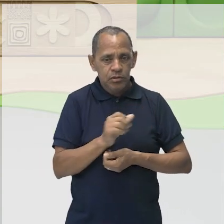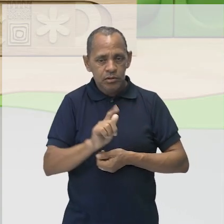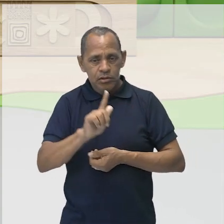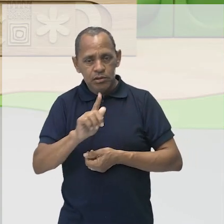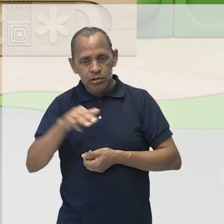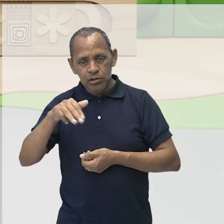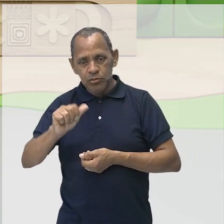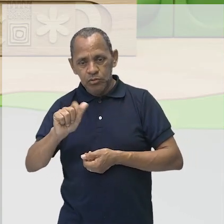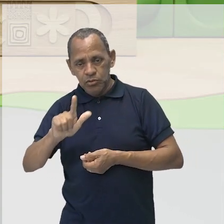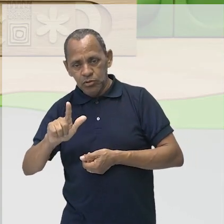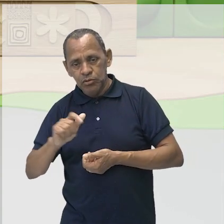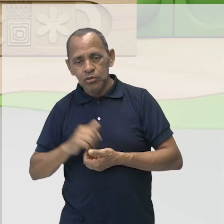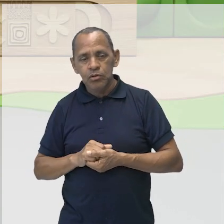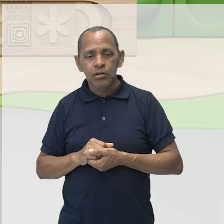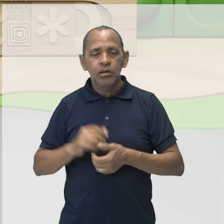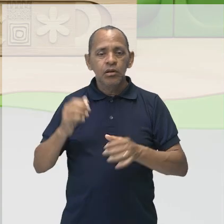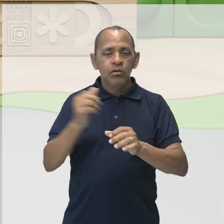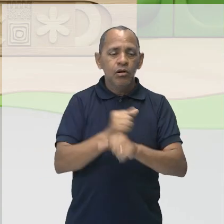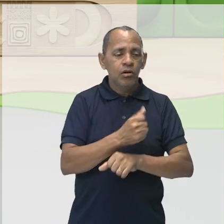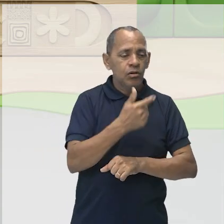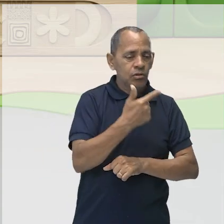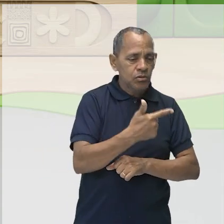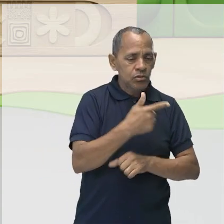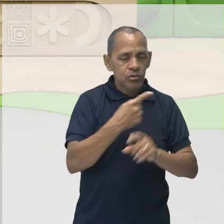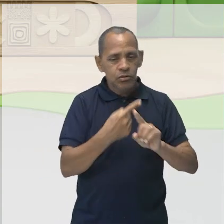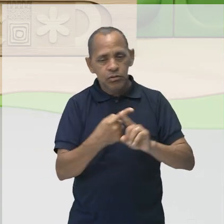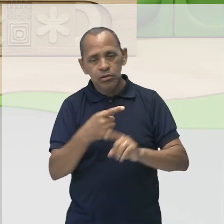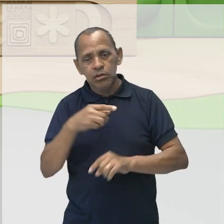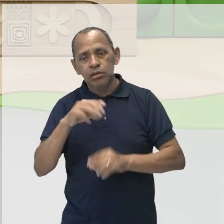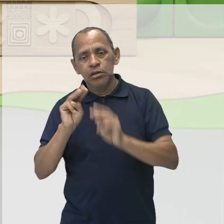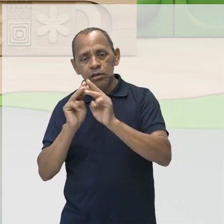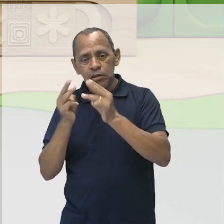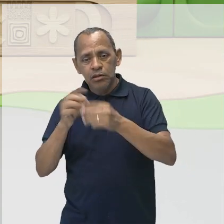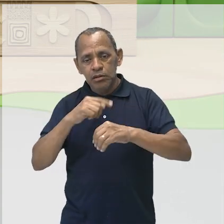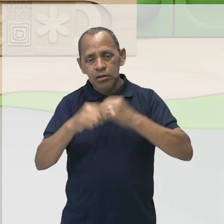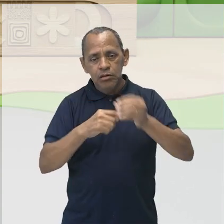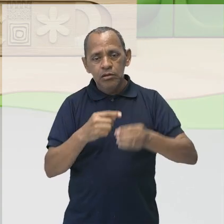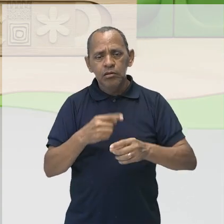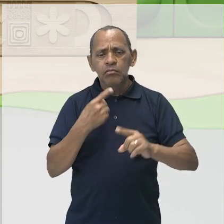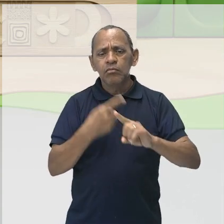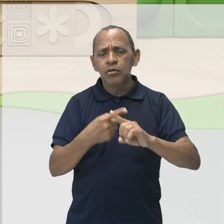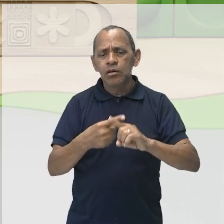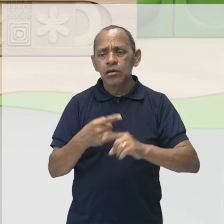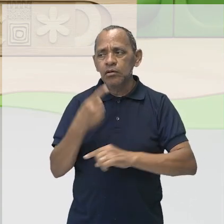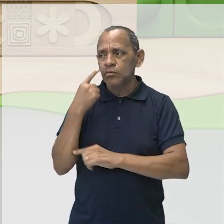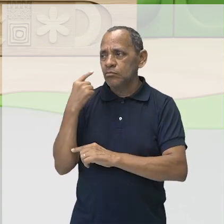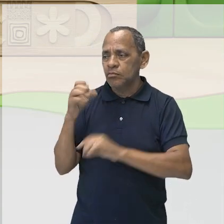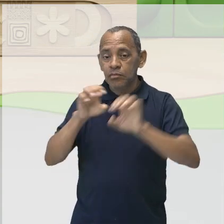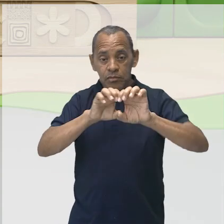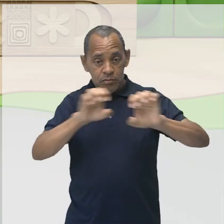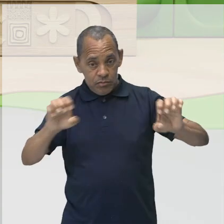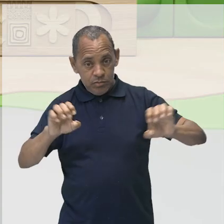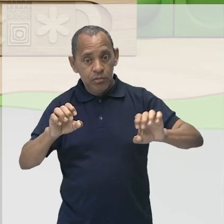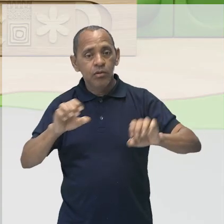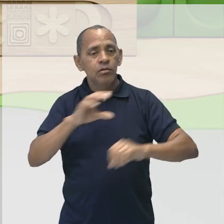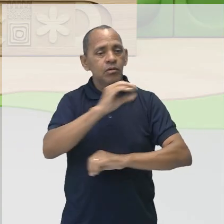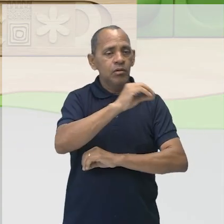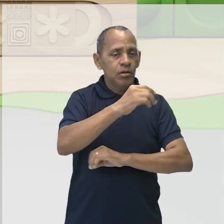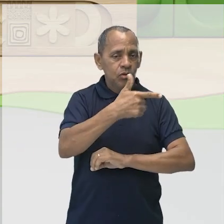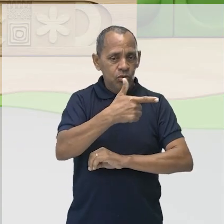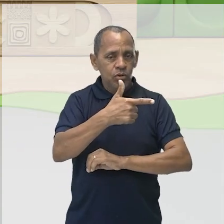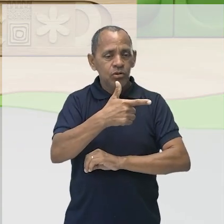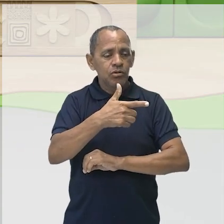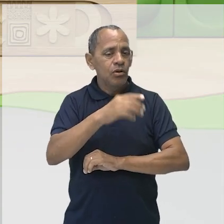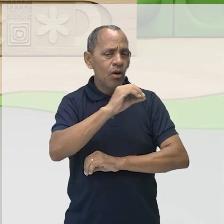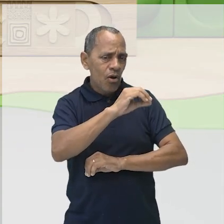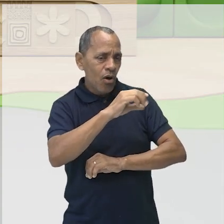onde a massa molar do oxigênio é igual a 2 vezes a massa atômica. Professora, por que 2 vezes? Porque na fórmula do oxigênio,